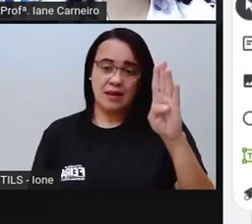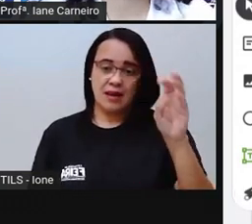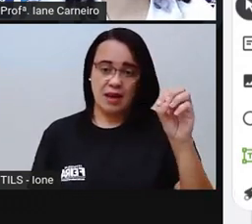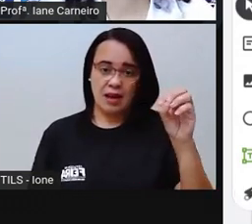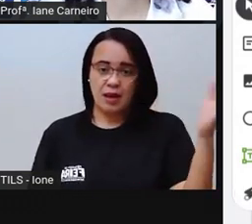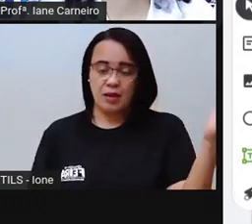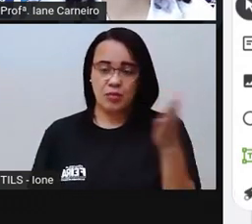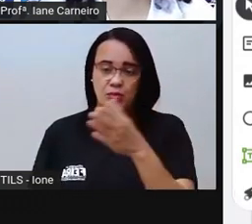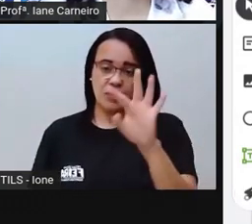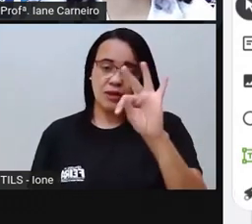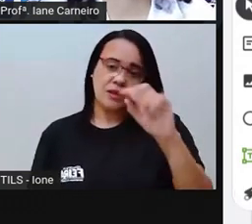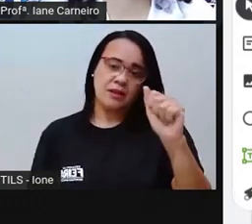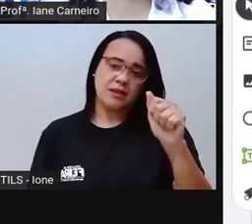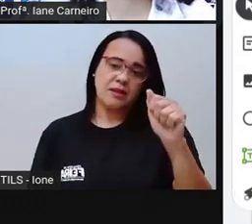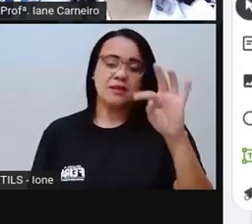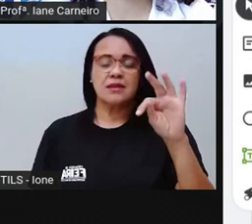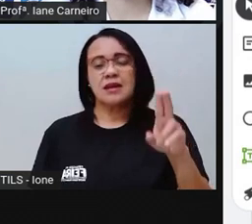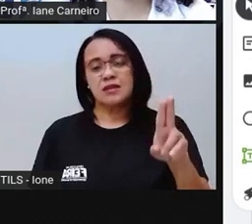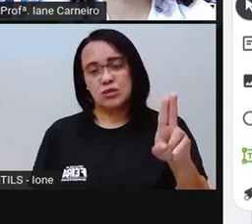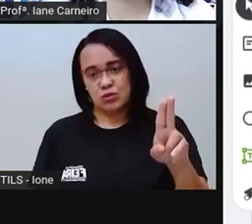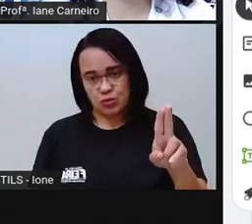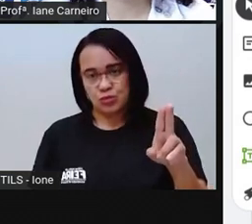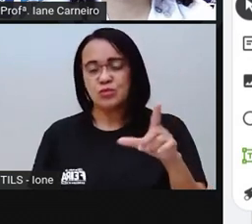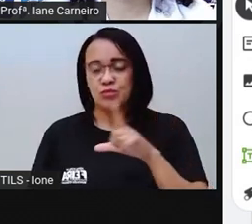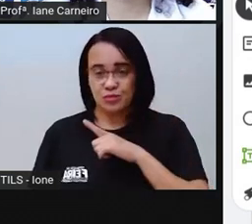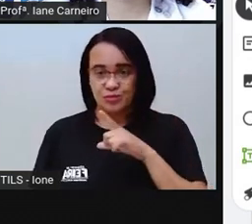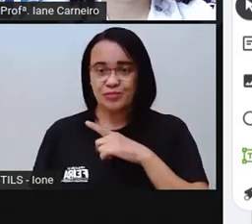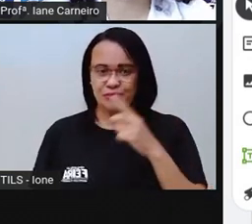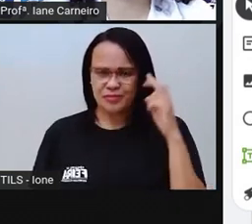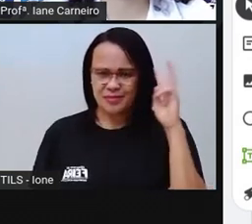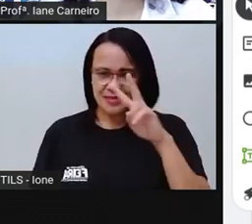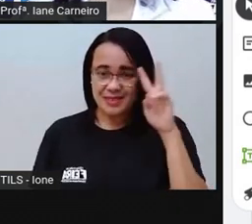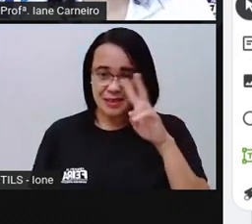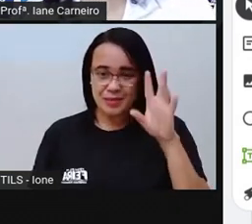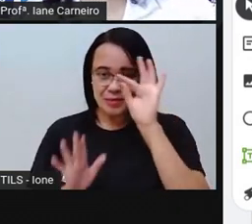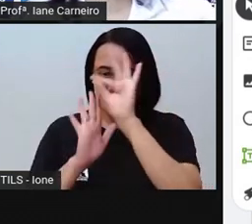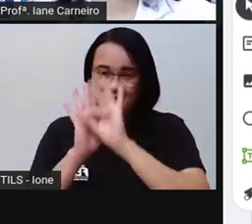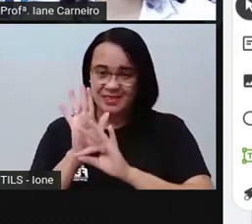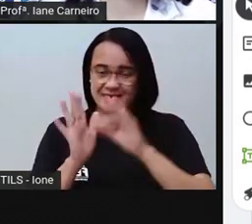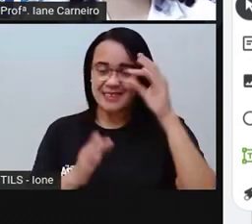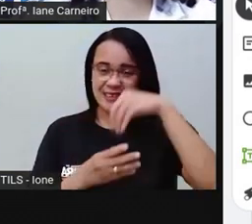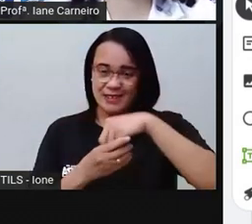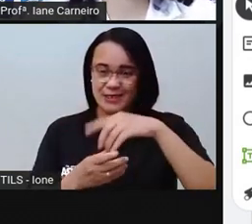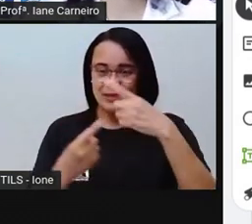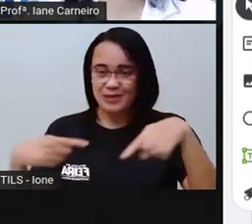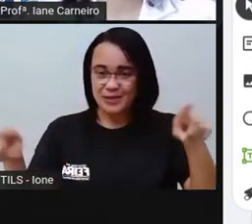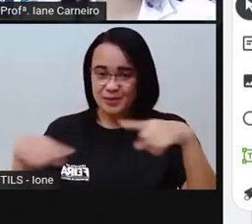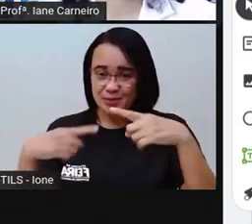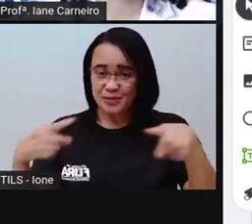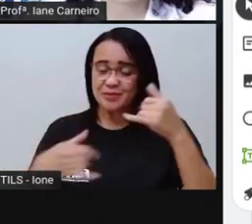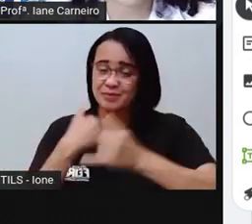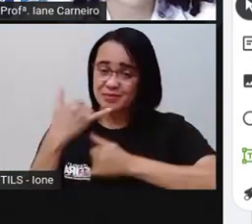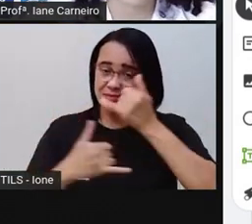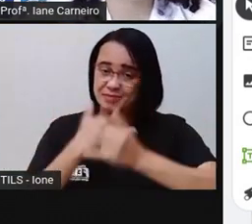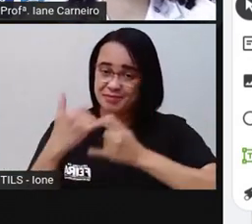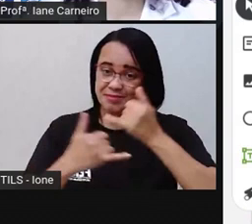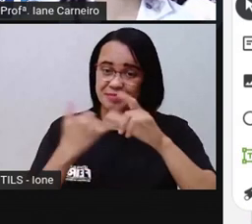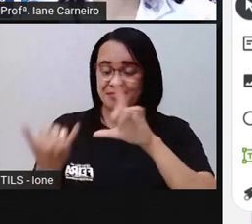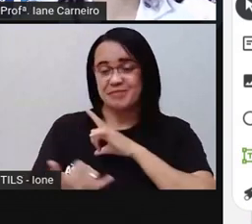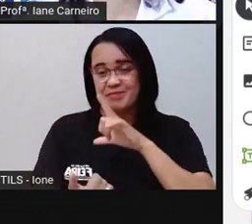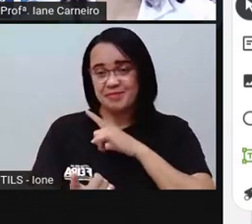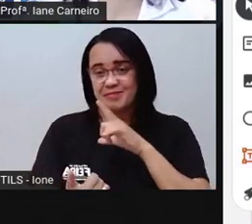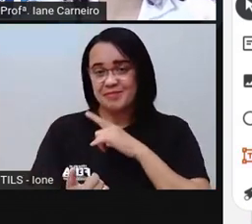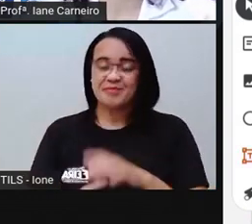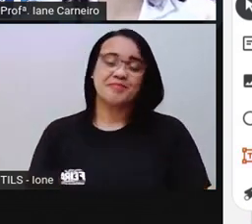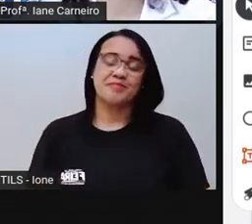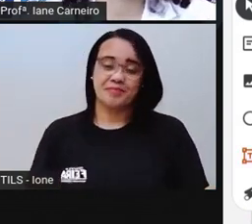parlenda que a Pro compartilha, que a gente cantou na estante, certo? Então a Pro fez aqui, o que foi que a Pro fez aqui, né? Para a gente